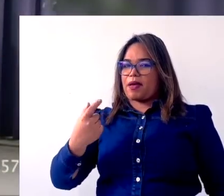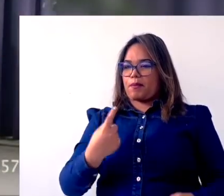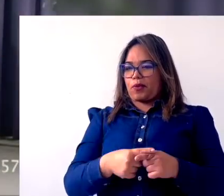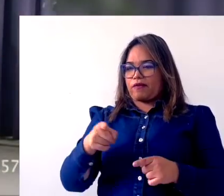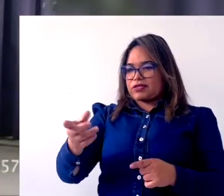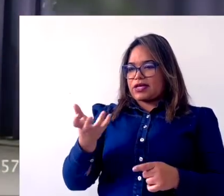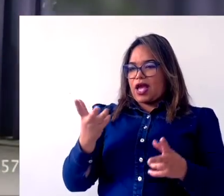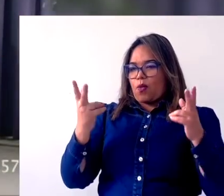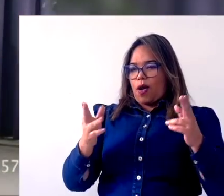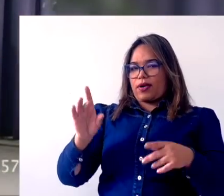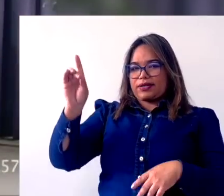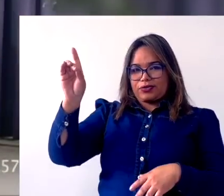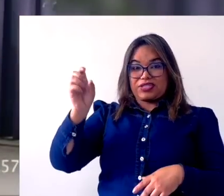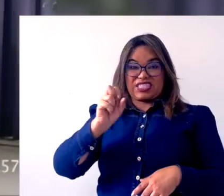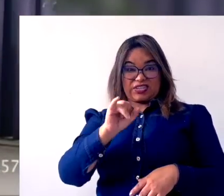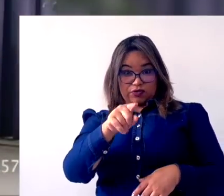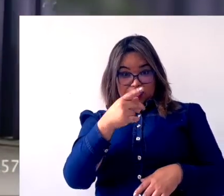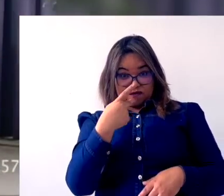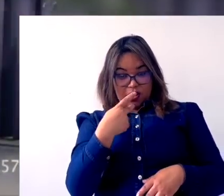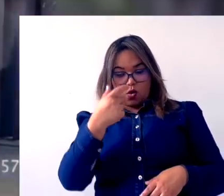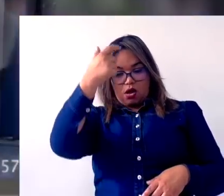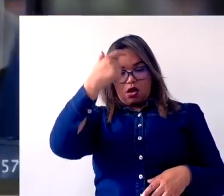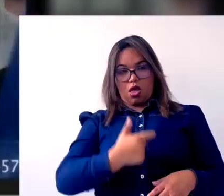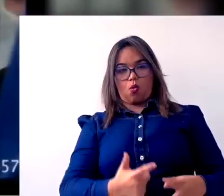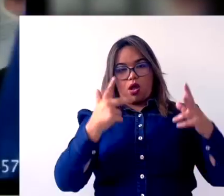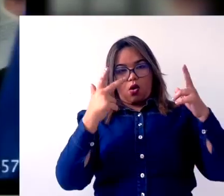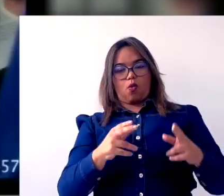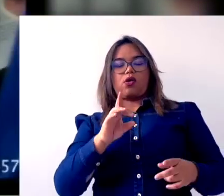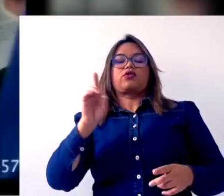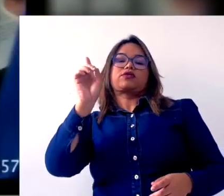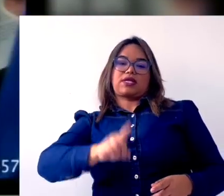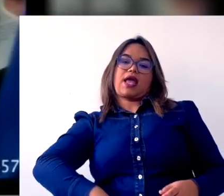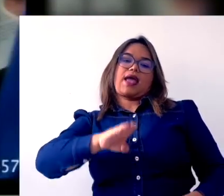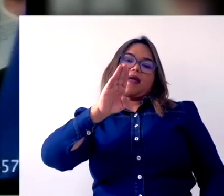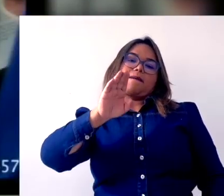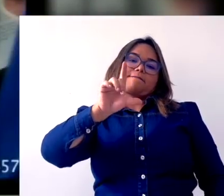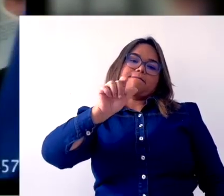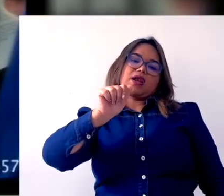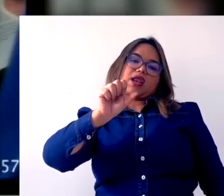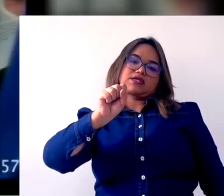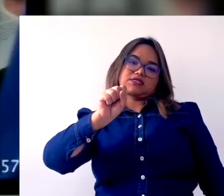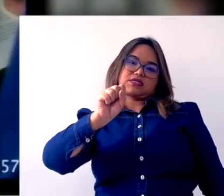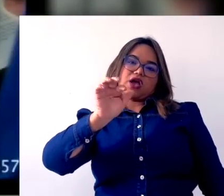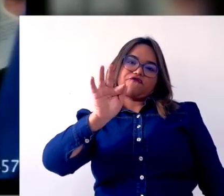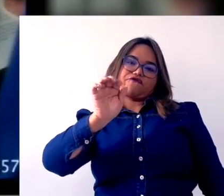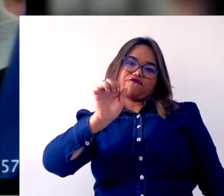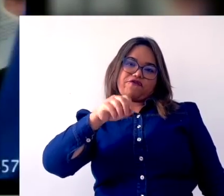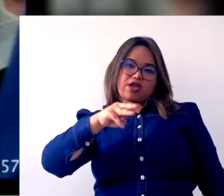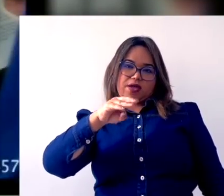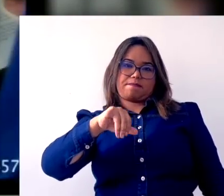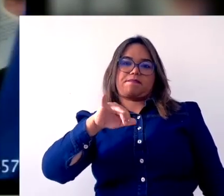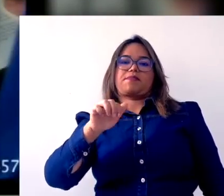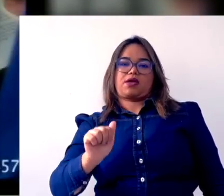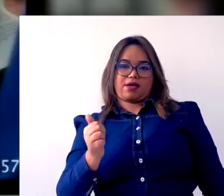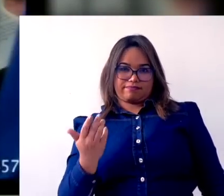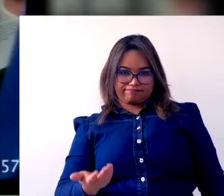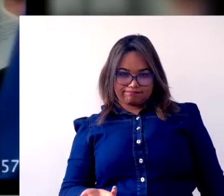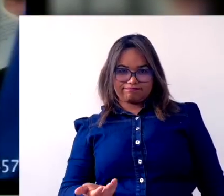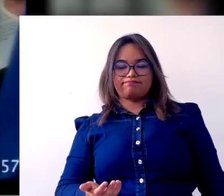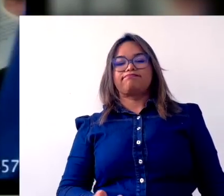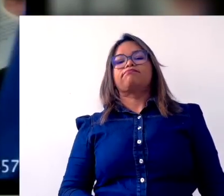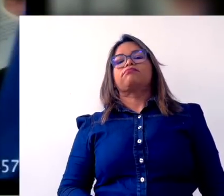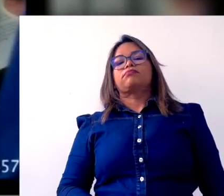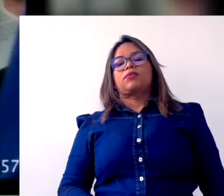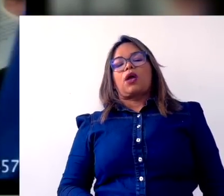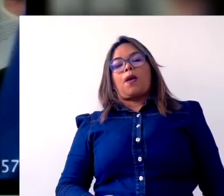sou Deus, isso é uma blasfêmia, que se opõe e se exalta acima de tudo que é chamado Deus, ou que é adorado,